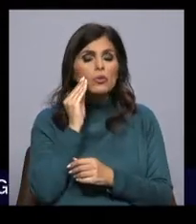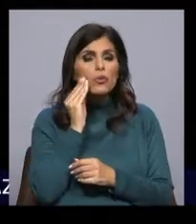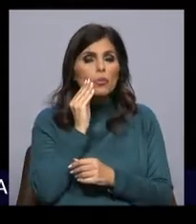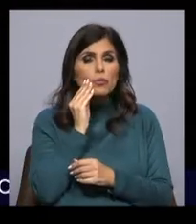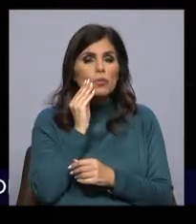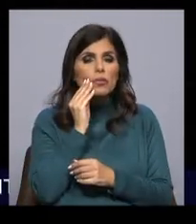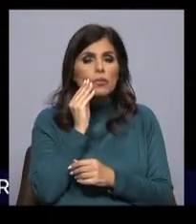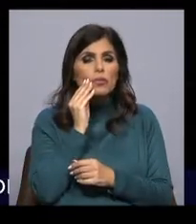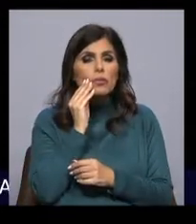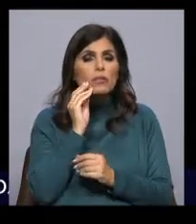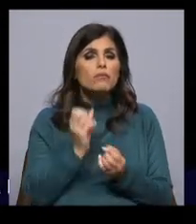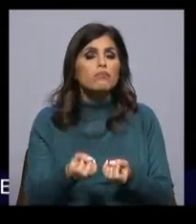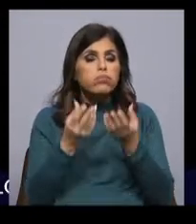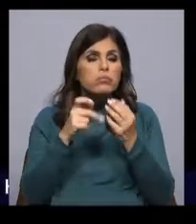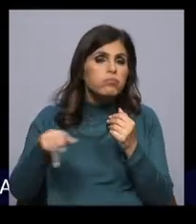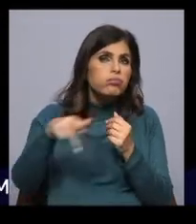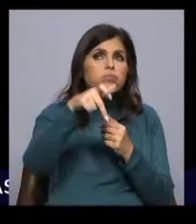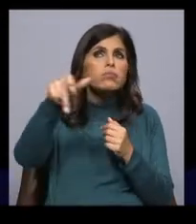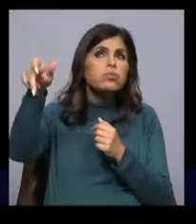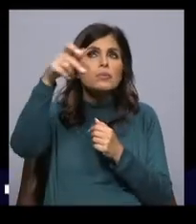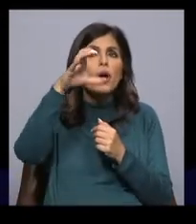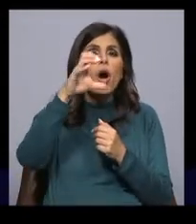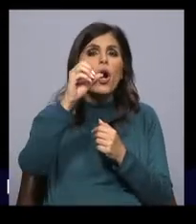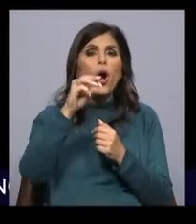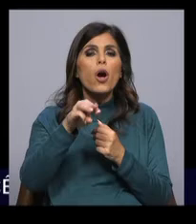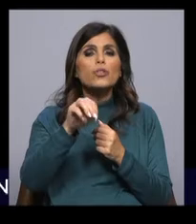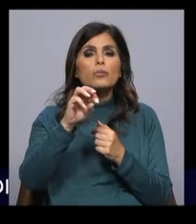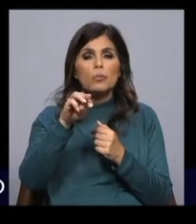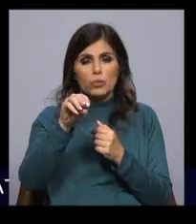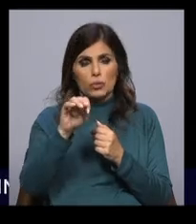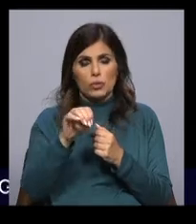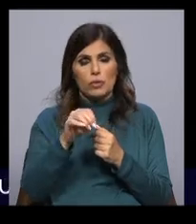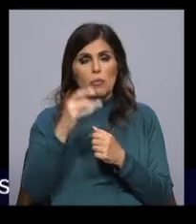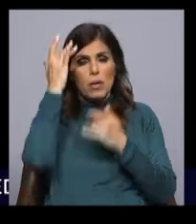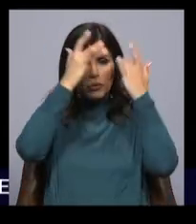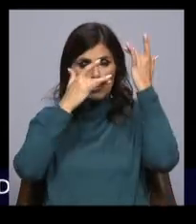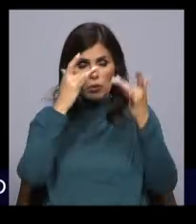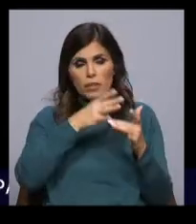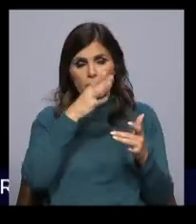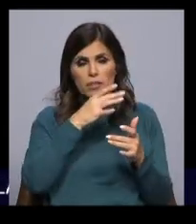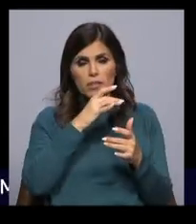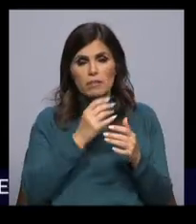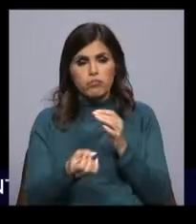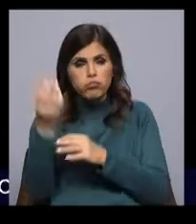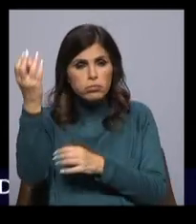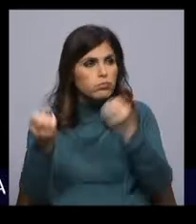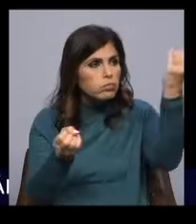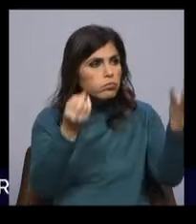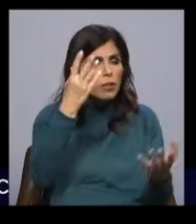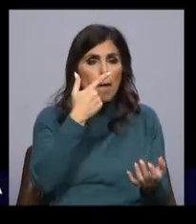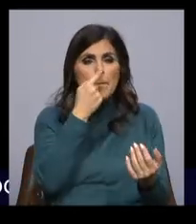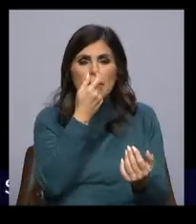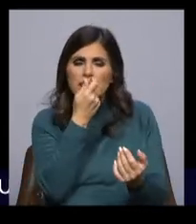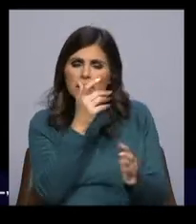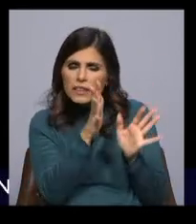vaguear, por andar pelo cosmos. Uma das teorias diz que eles se calhar até nasceram de uma maneira muito parecida com as próprias estrelas,